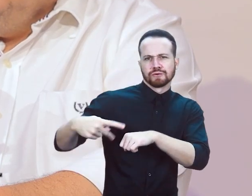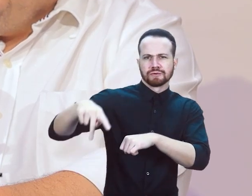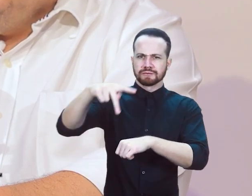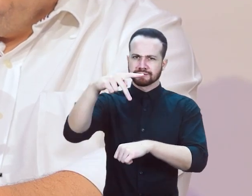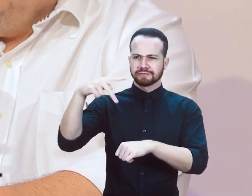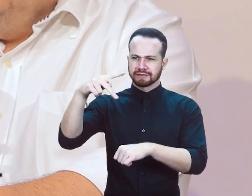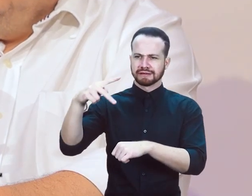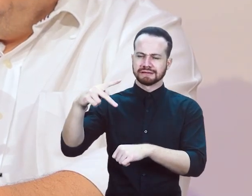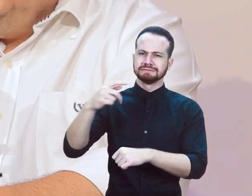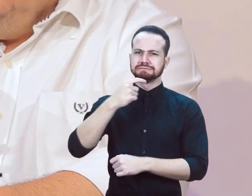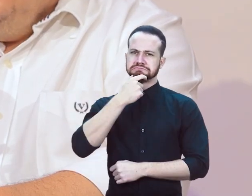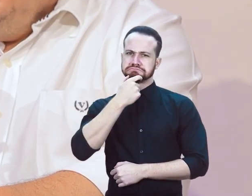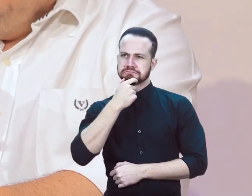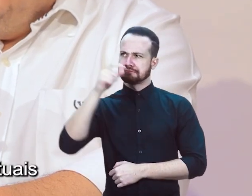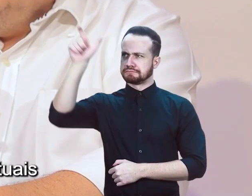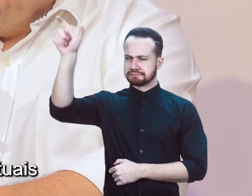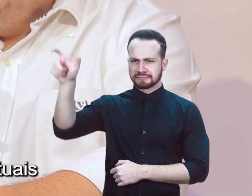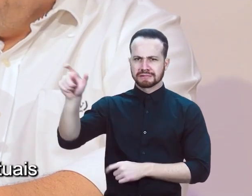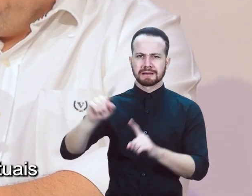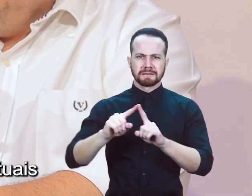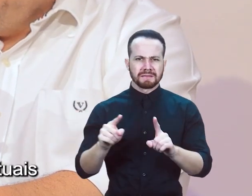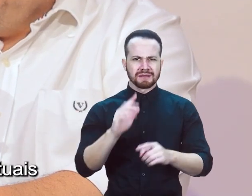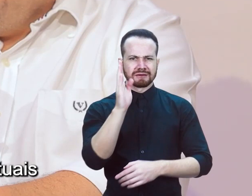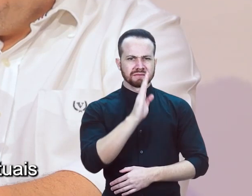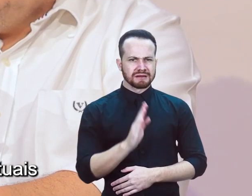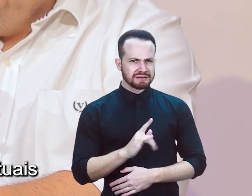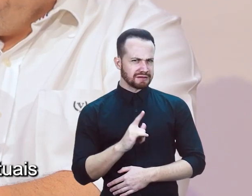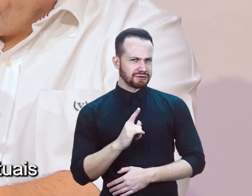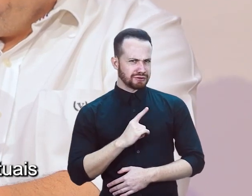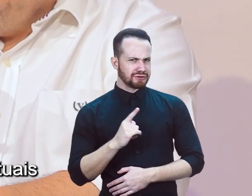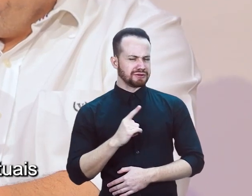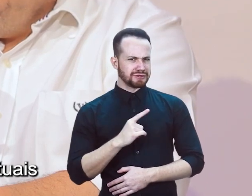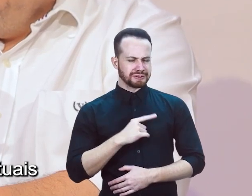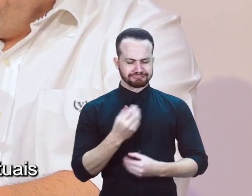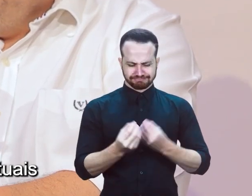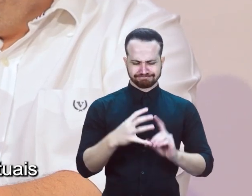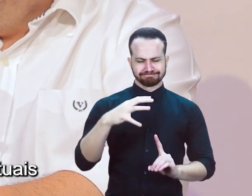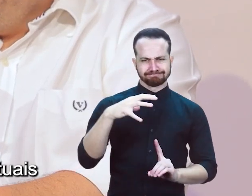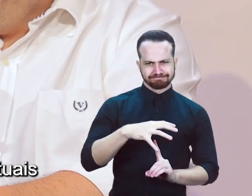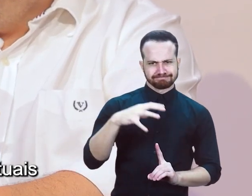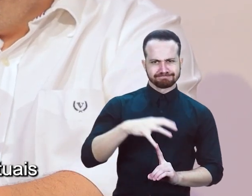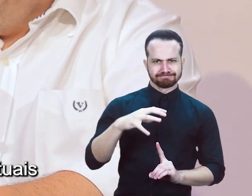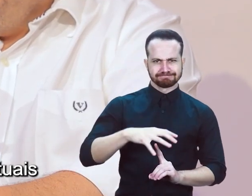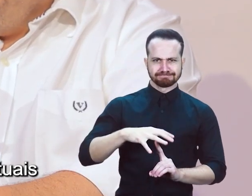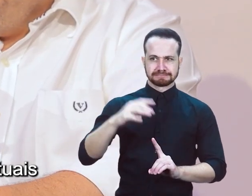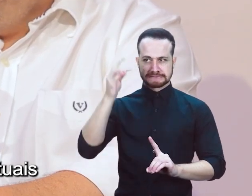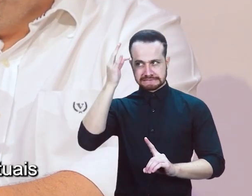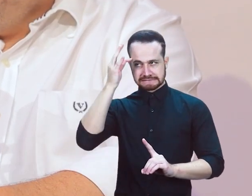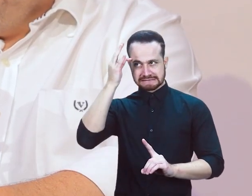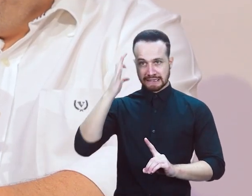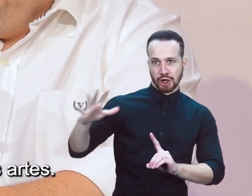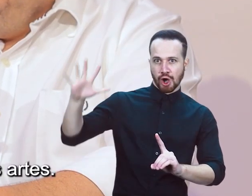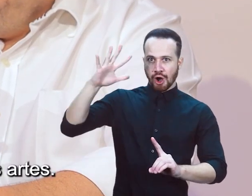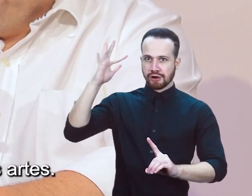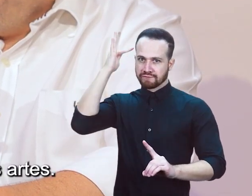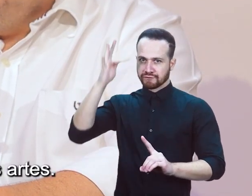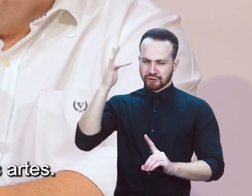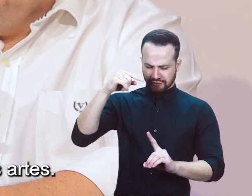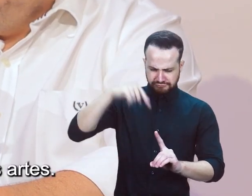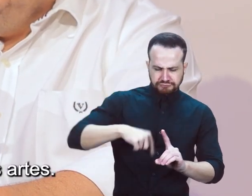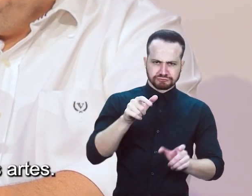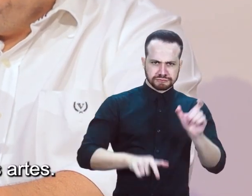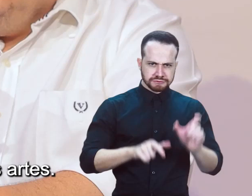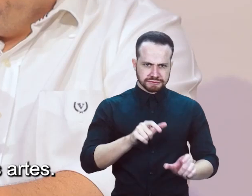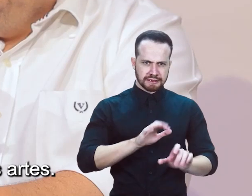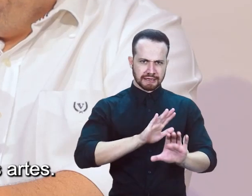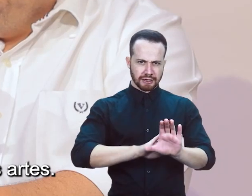com você, uma pressão econômica, mas o Brasil também tinha uma pressão interna de intelectuais, né, de